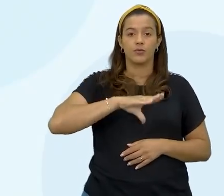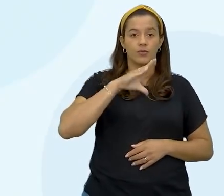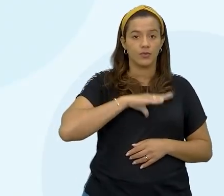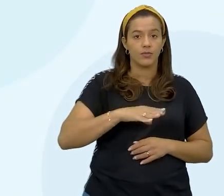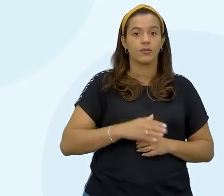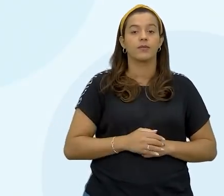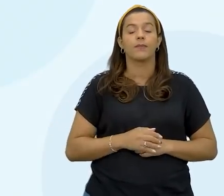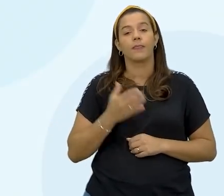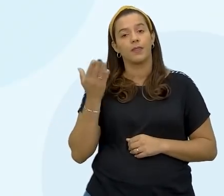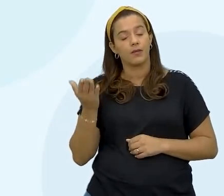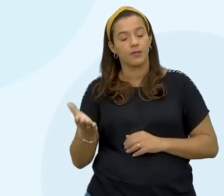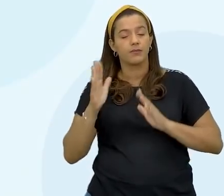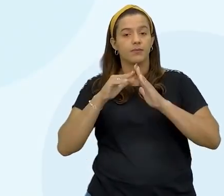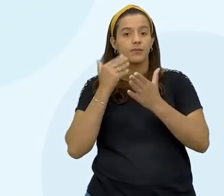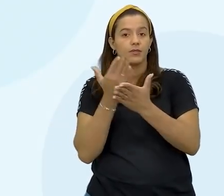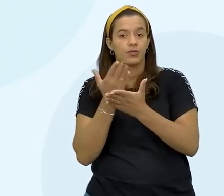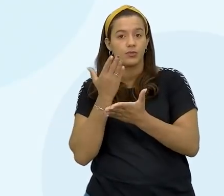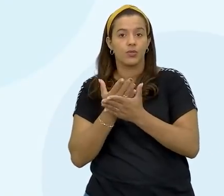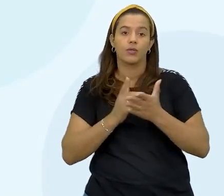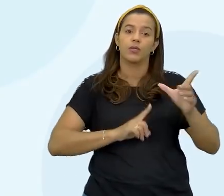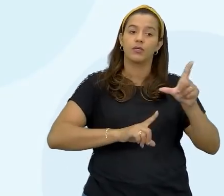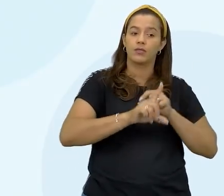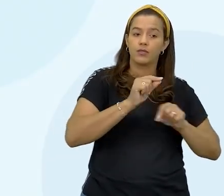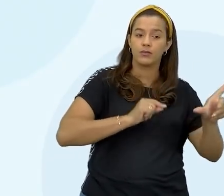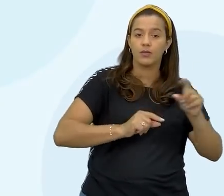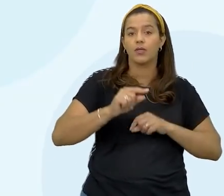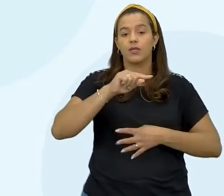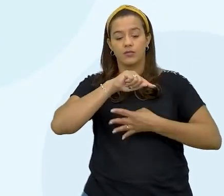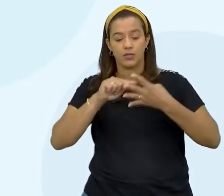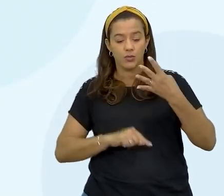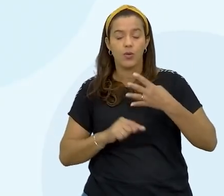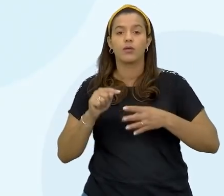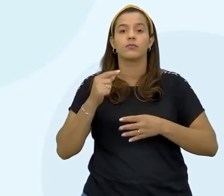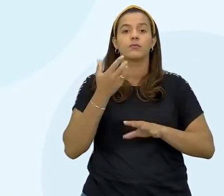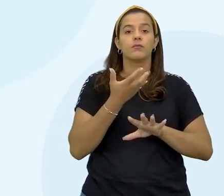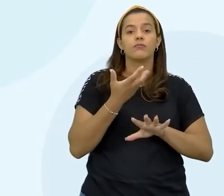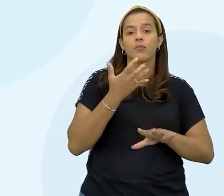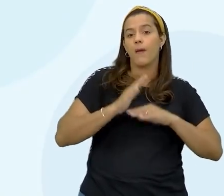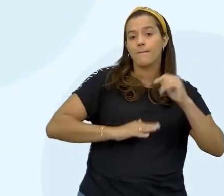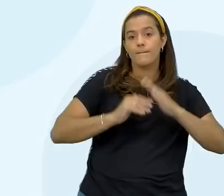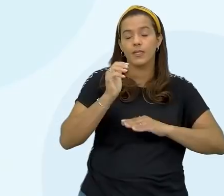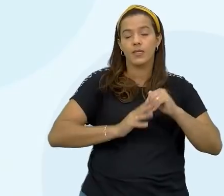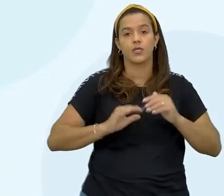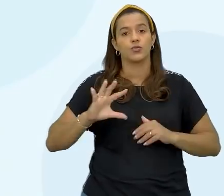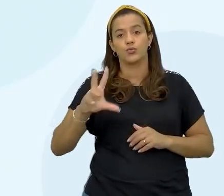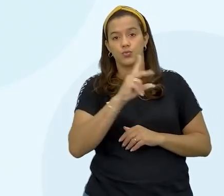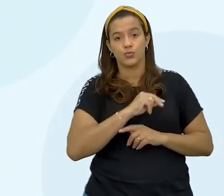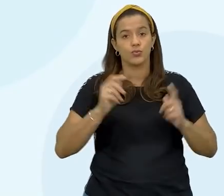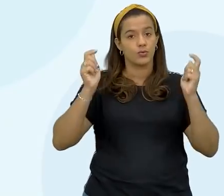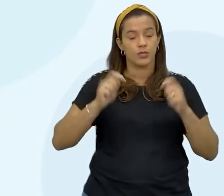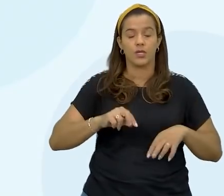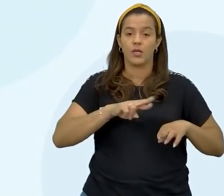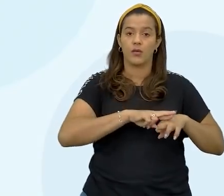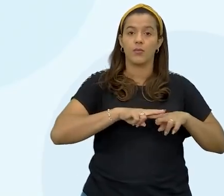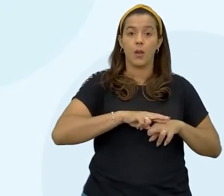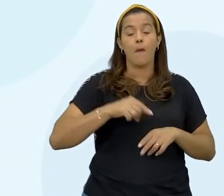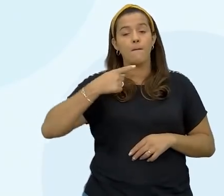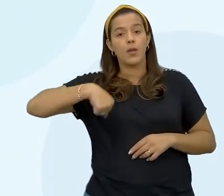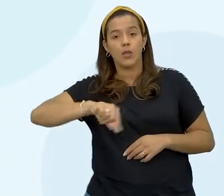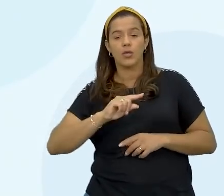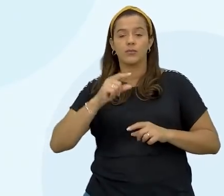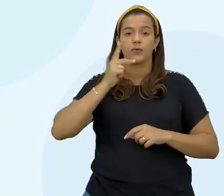Então, a escola selecionou essas 4 habilidades para eixo central da recuperação. Qual que é a nossa função